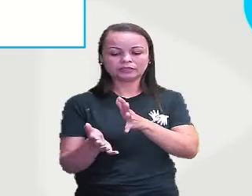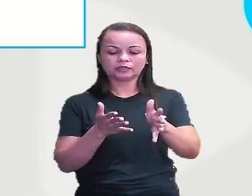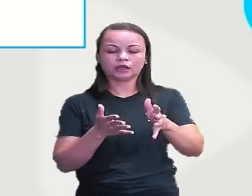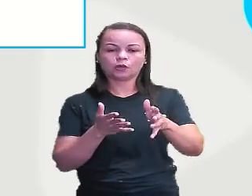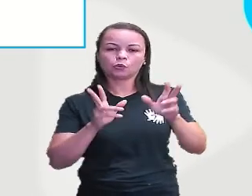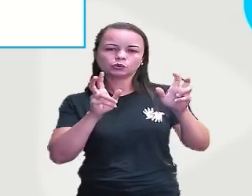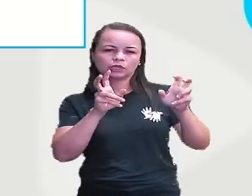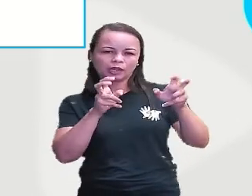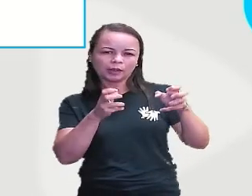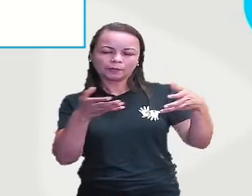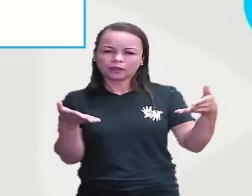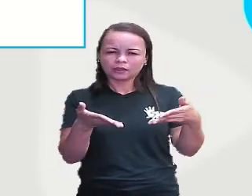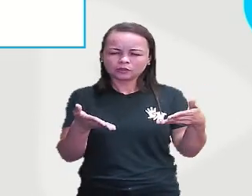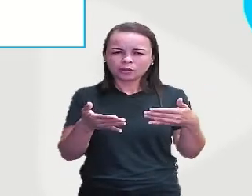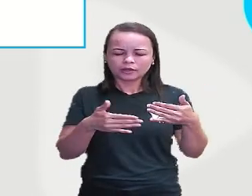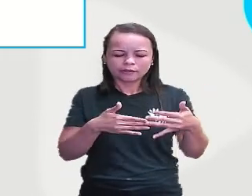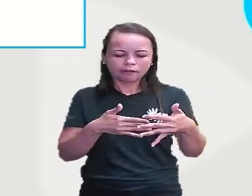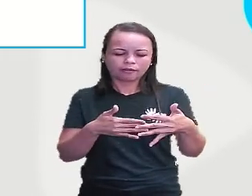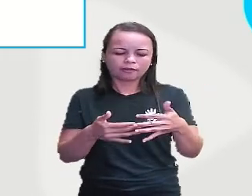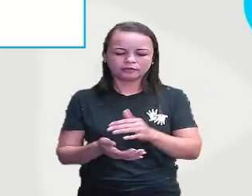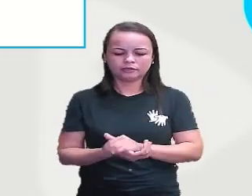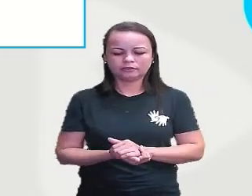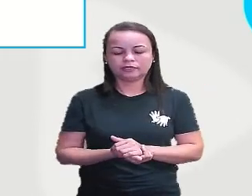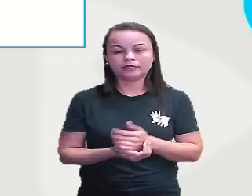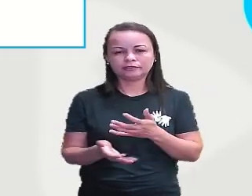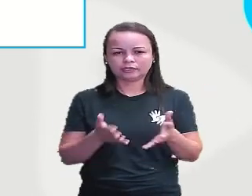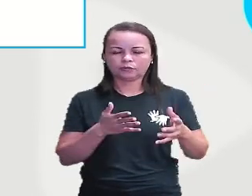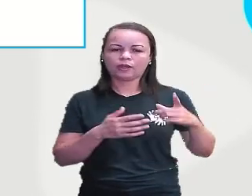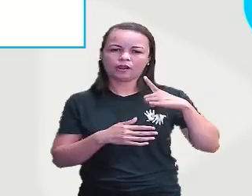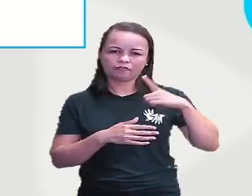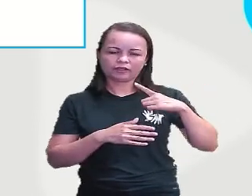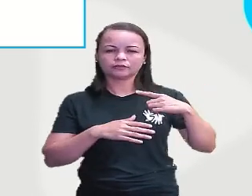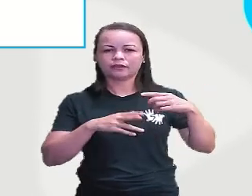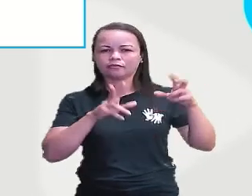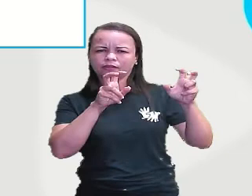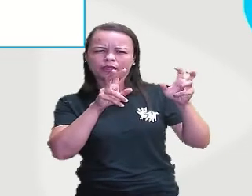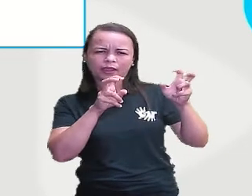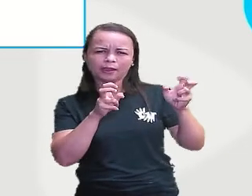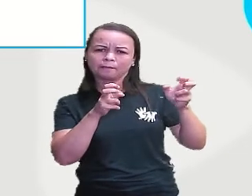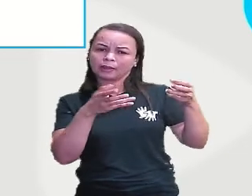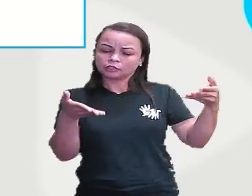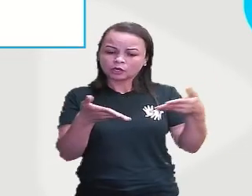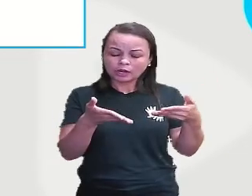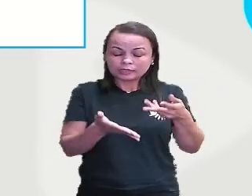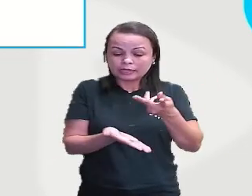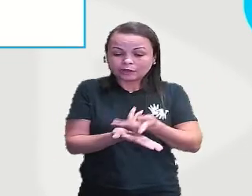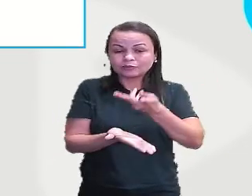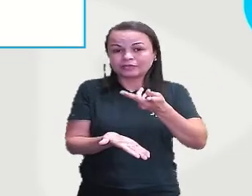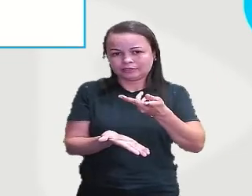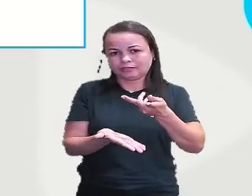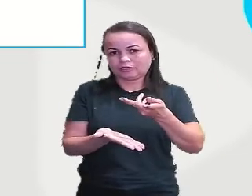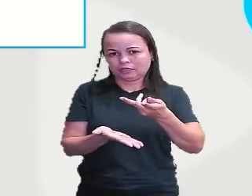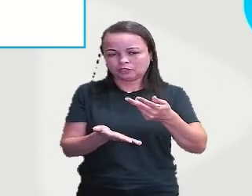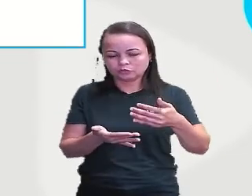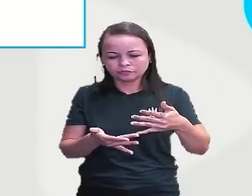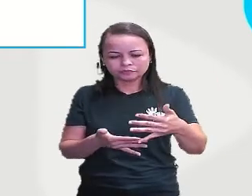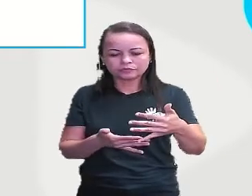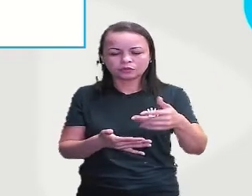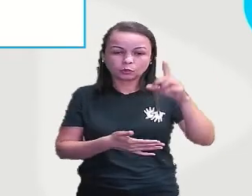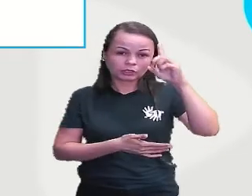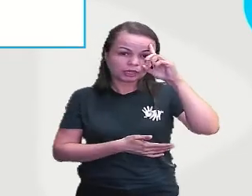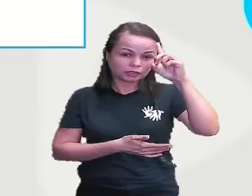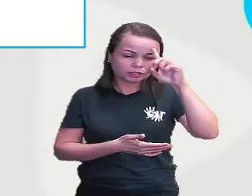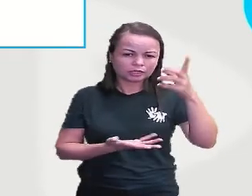atualidade. Toda a crônica ela sempre vai tratar de temas atuais, temas que estão acontecendo no cotidiano. São